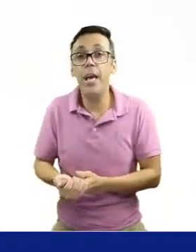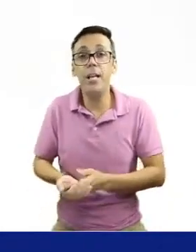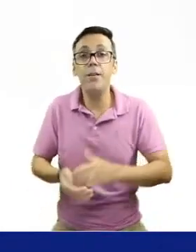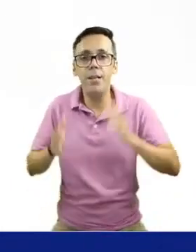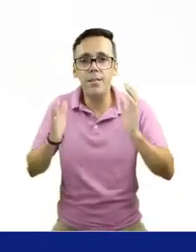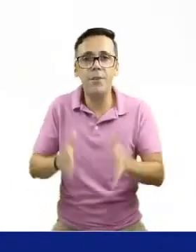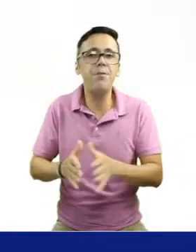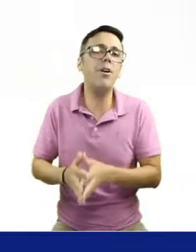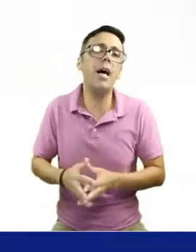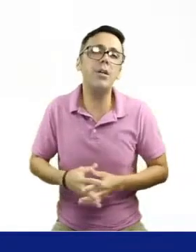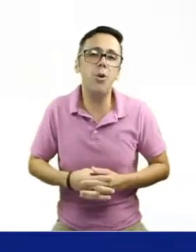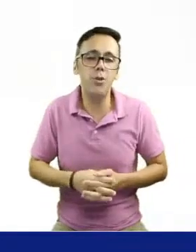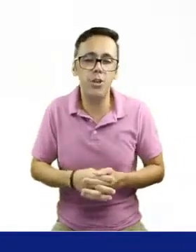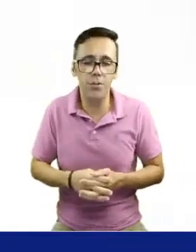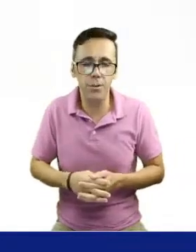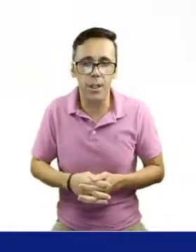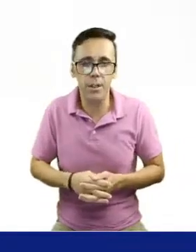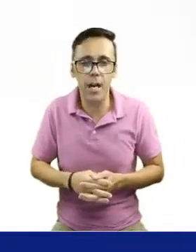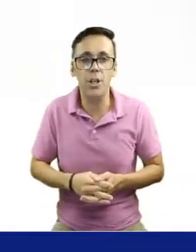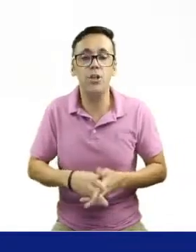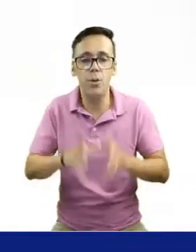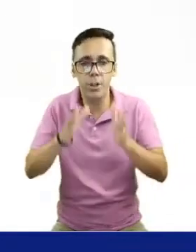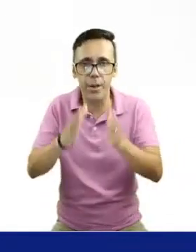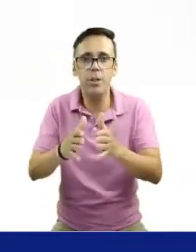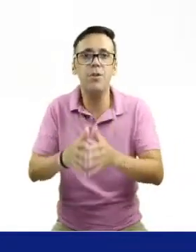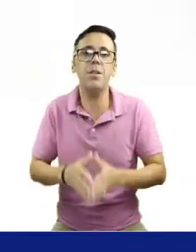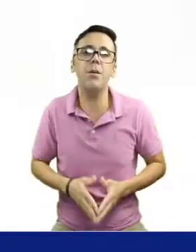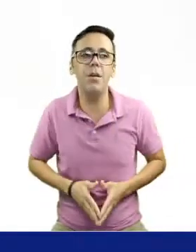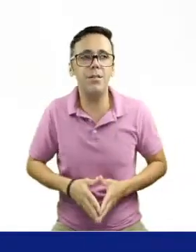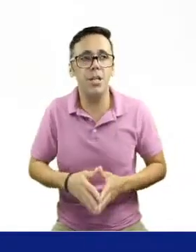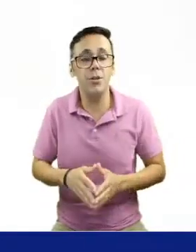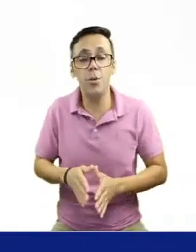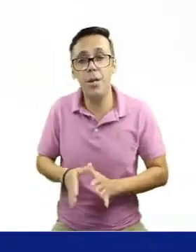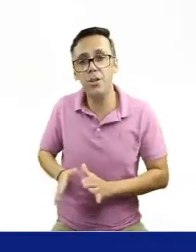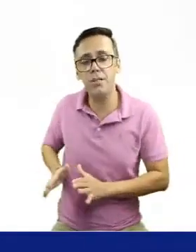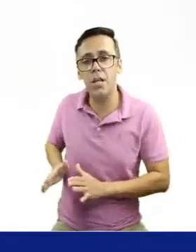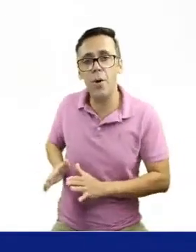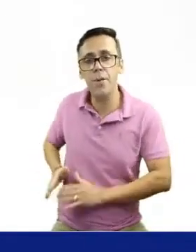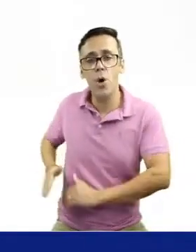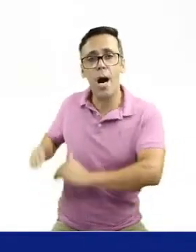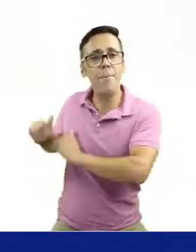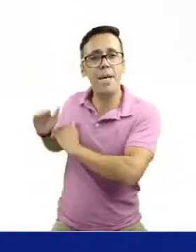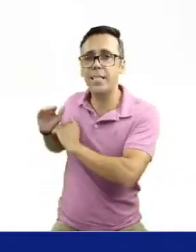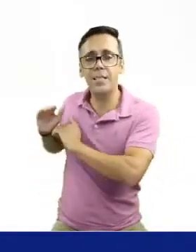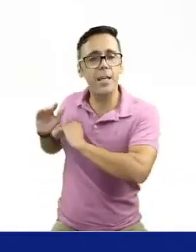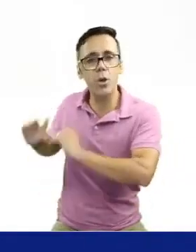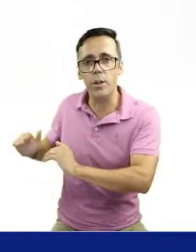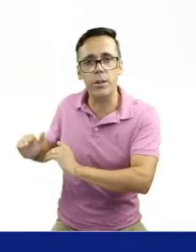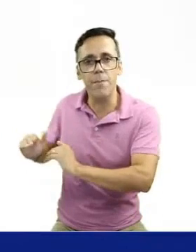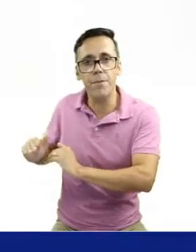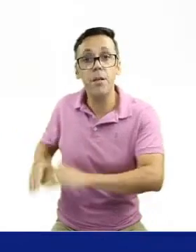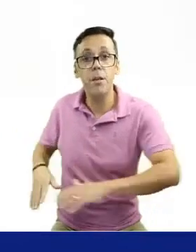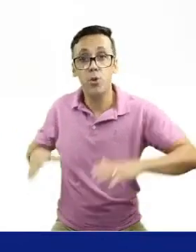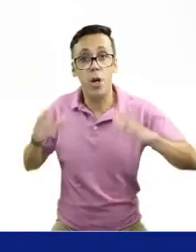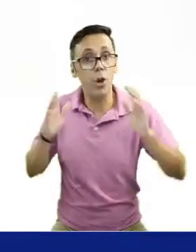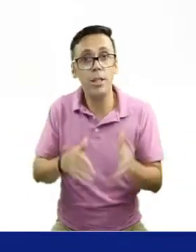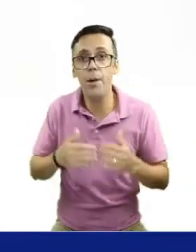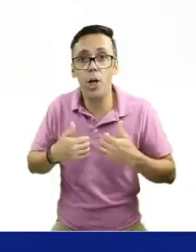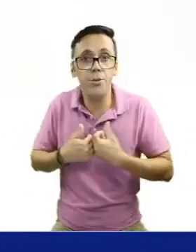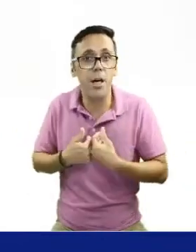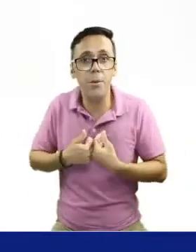novo e ele está focado no objetivo dele tá gente eu espero que você também seja então preste atenção a parada aqui é nota